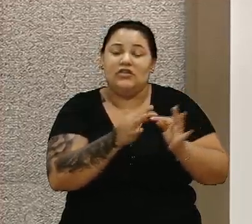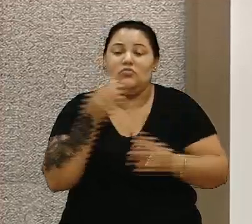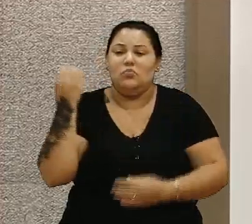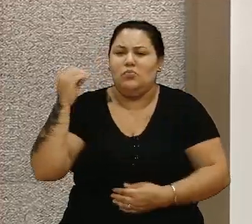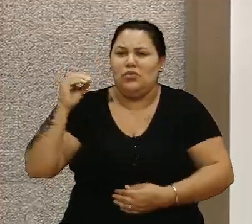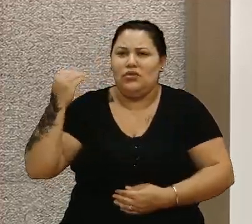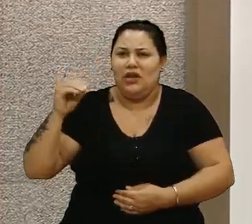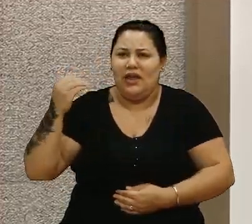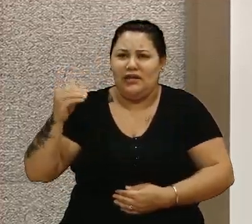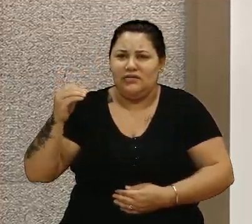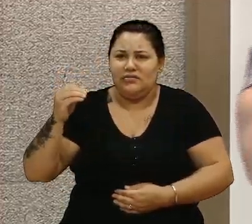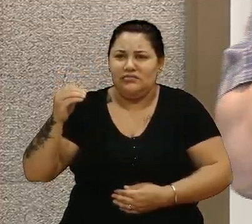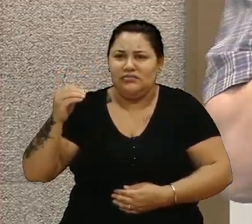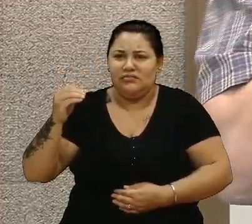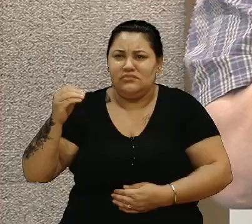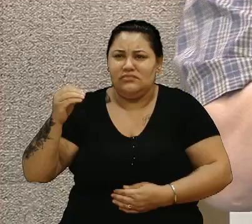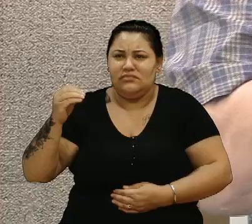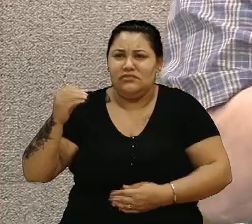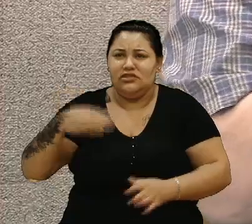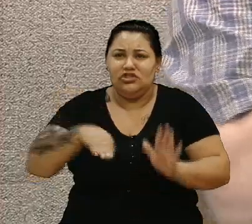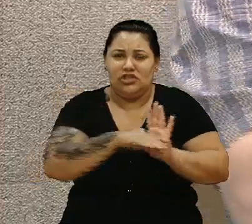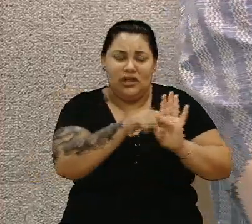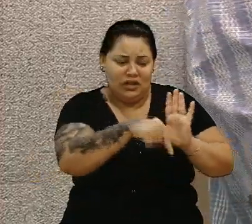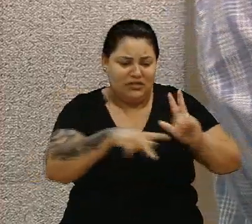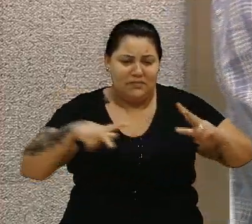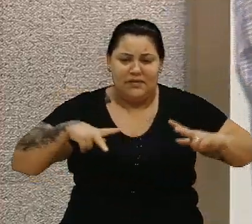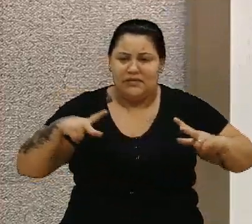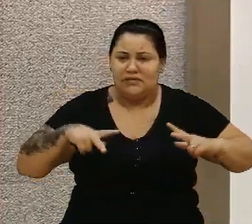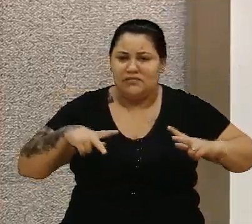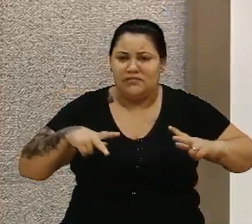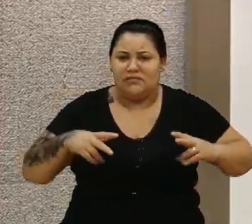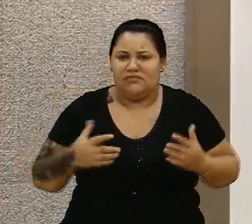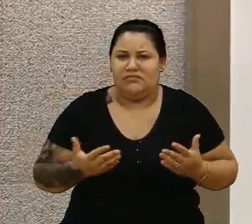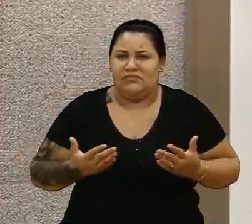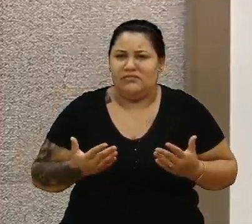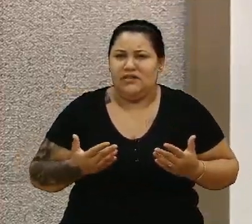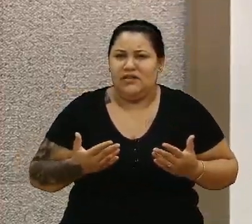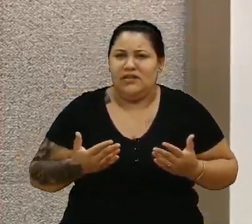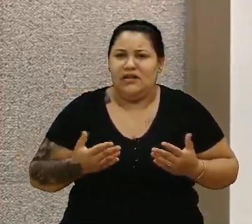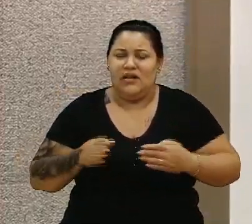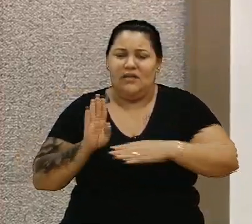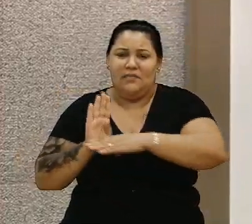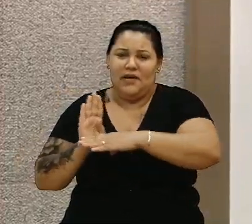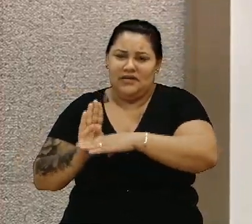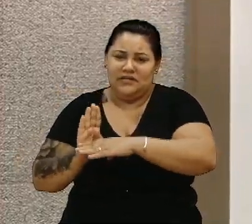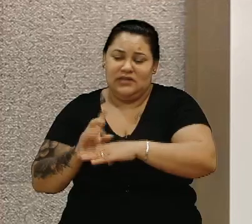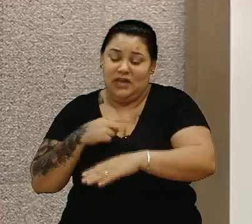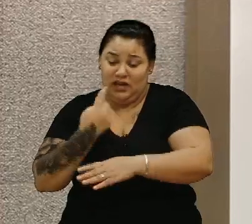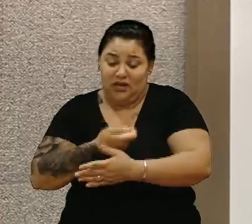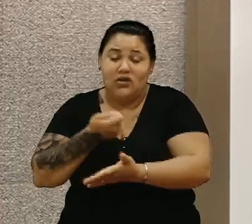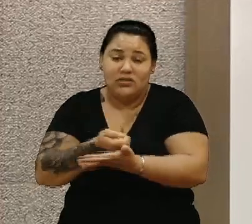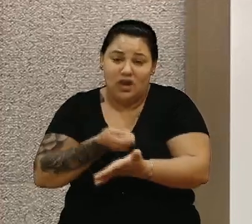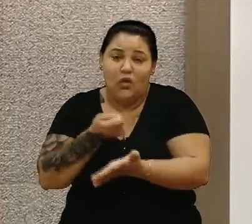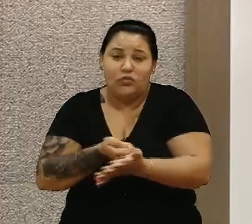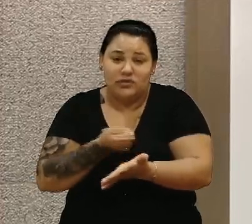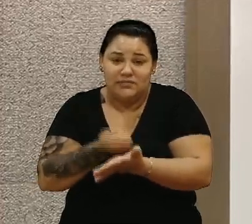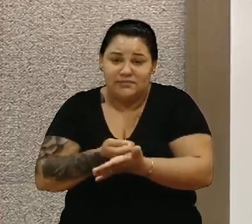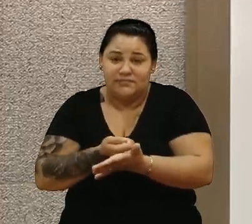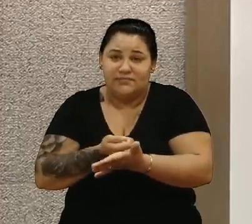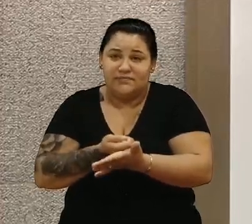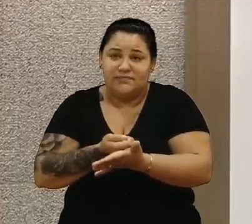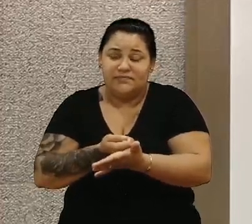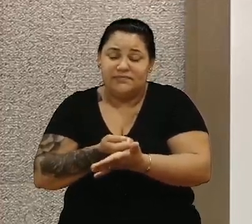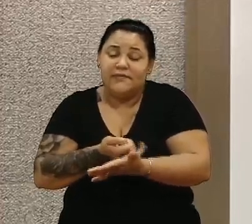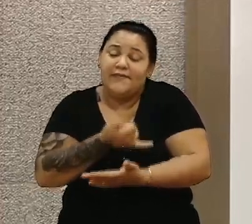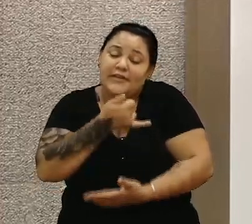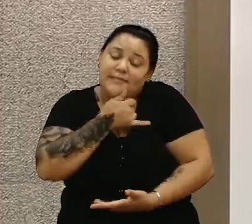de paraquedas, né, de privatização da Maesa, né? E essa foi a nossa luta. E,